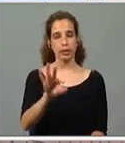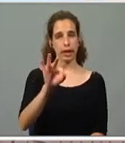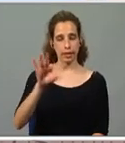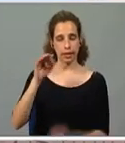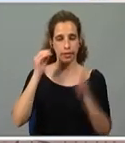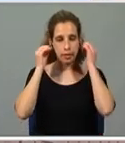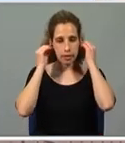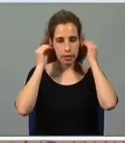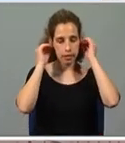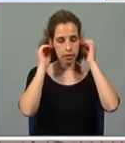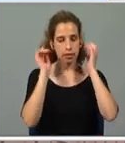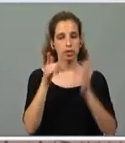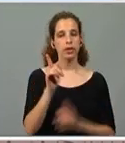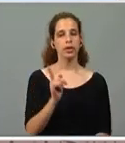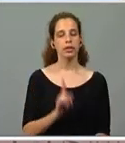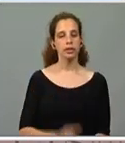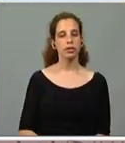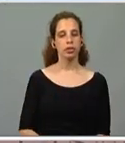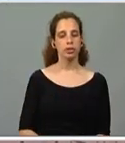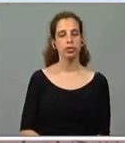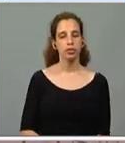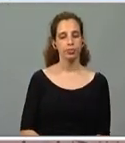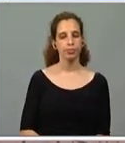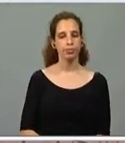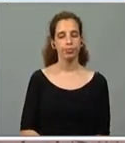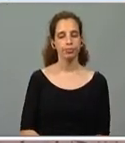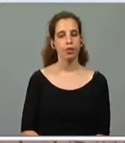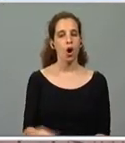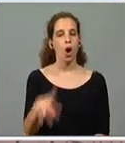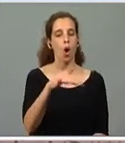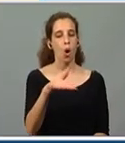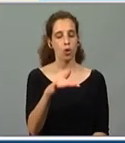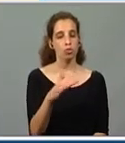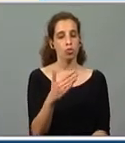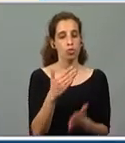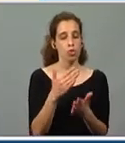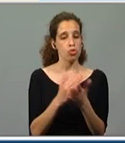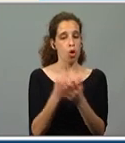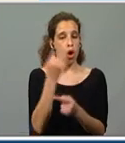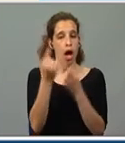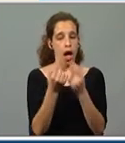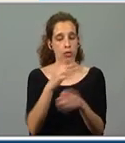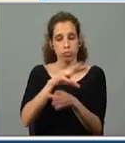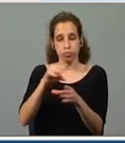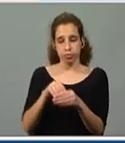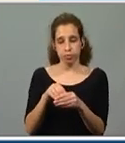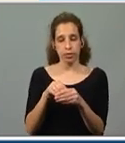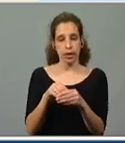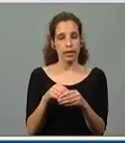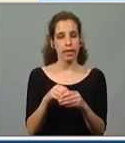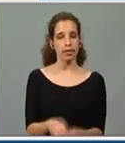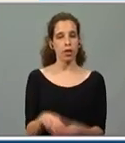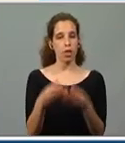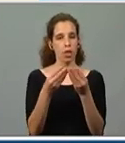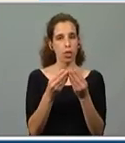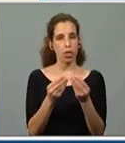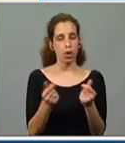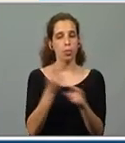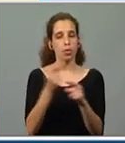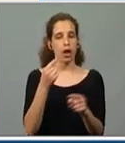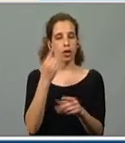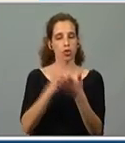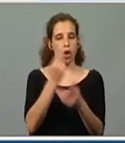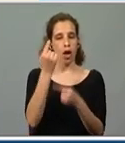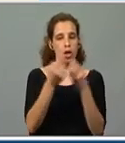seletiva. Ora, a dissolução seletiva é uma dissolução em que só alguns dos componentes vão ser dissolvidos. Porquê? Porque só alguns